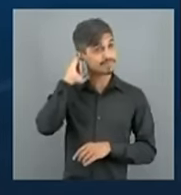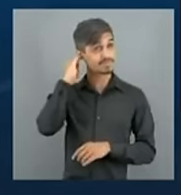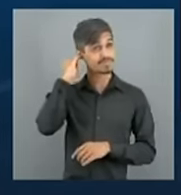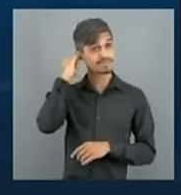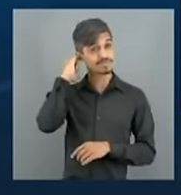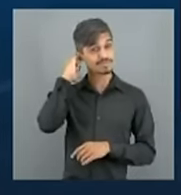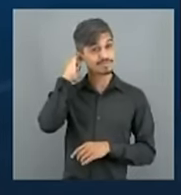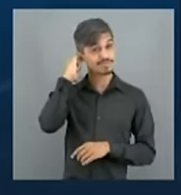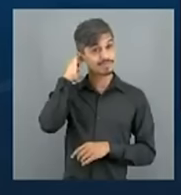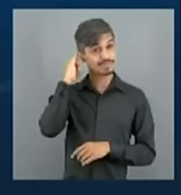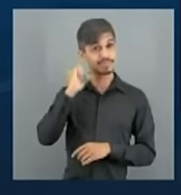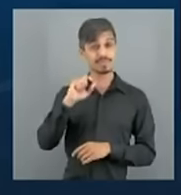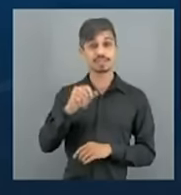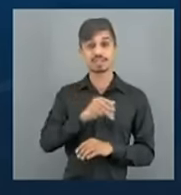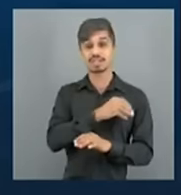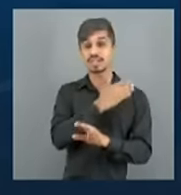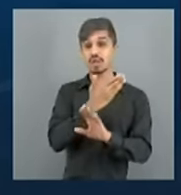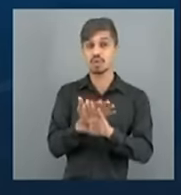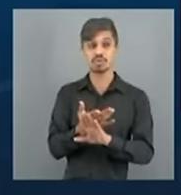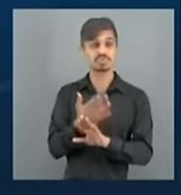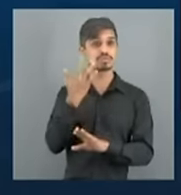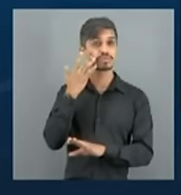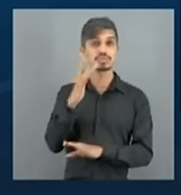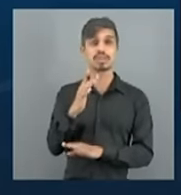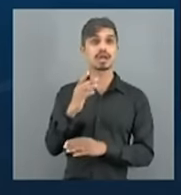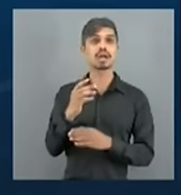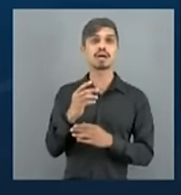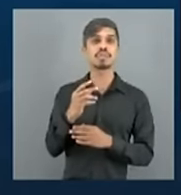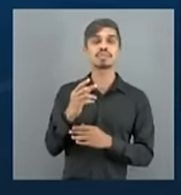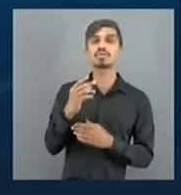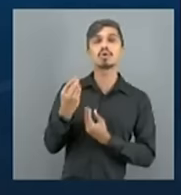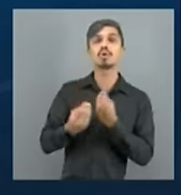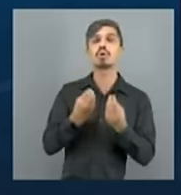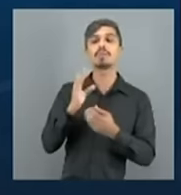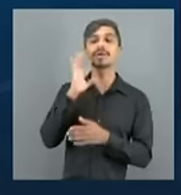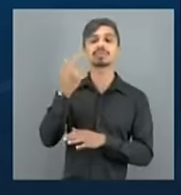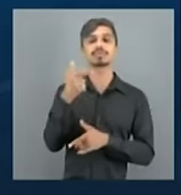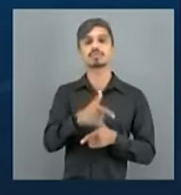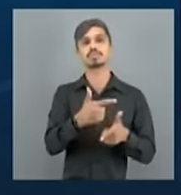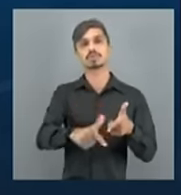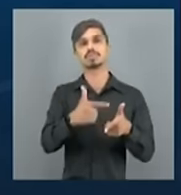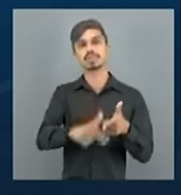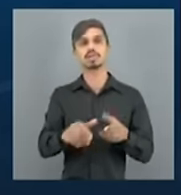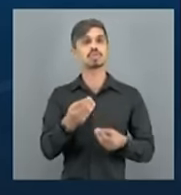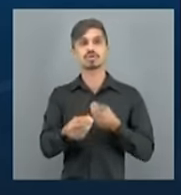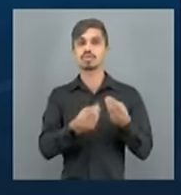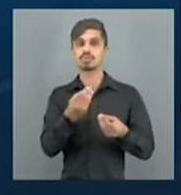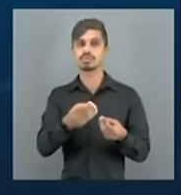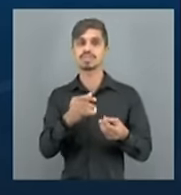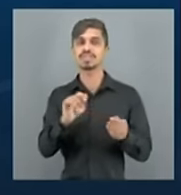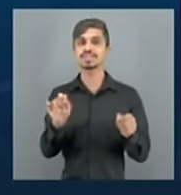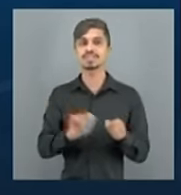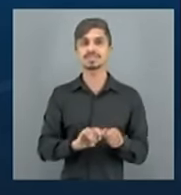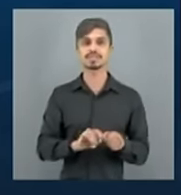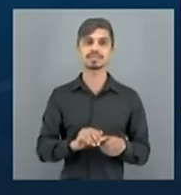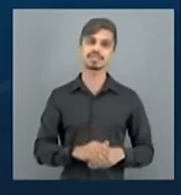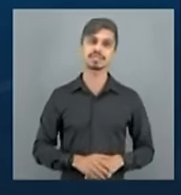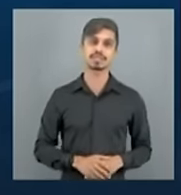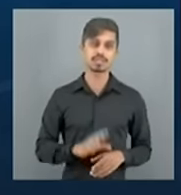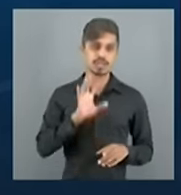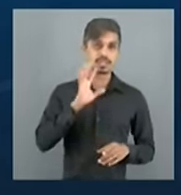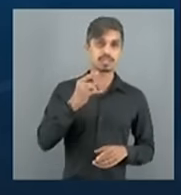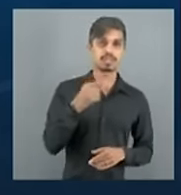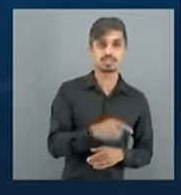não ouvi até hoje como que a gente soluciona um problema desse. Como que a gente vai fazer para que isso